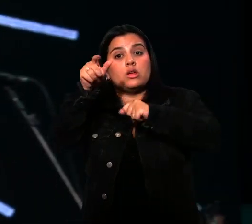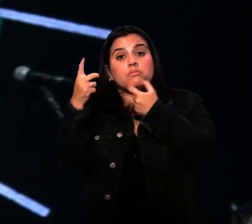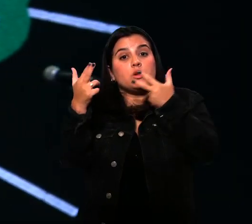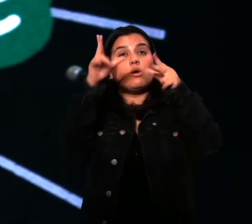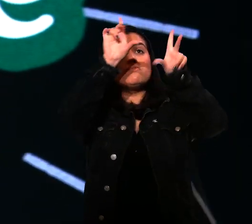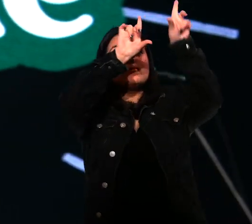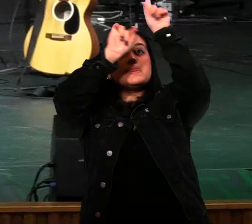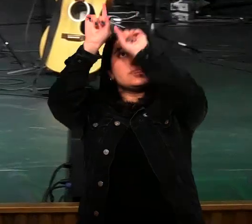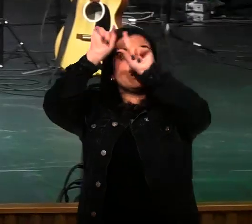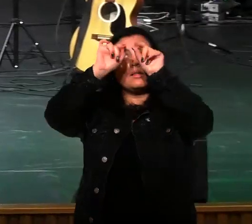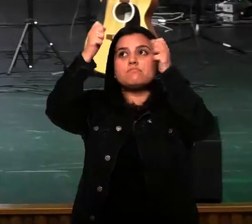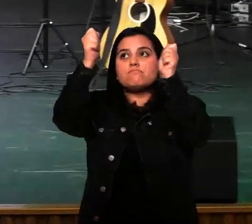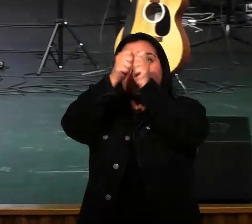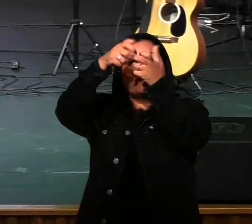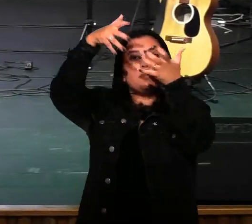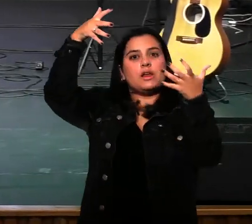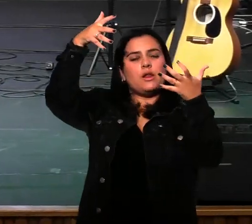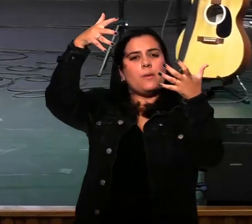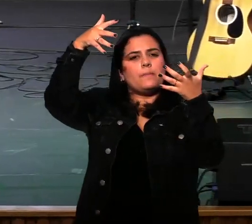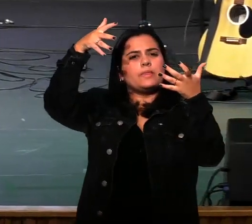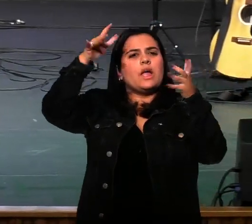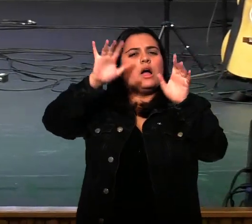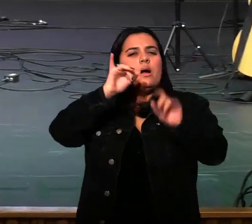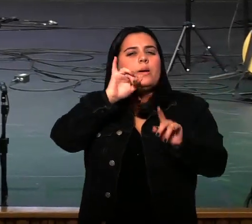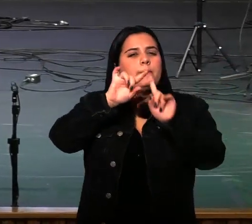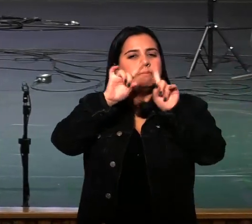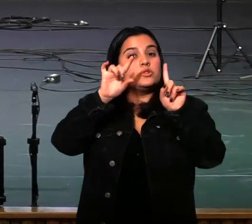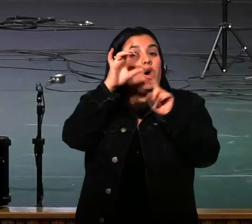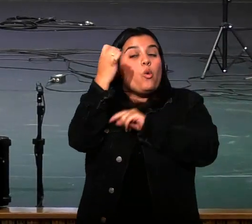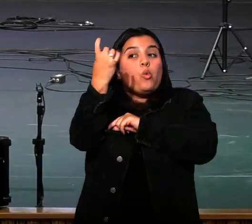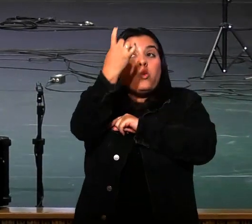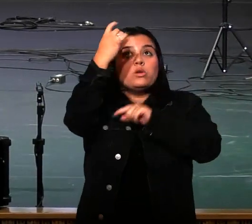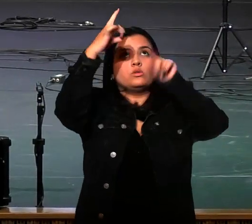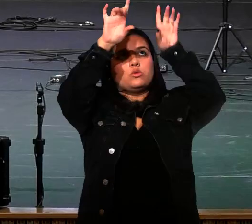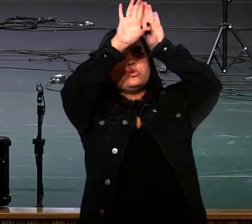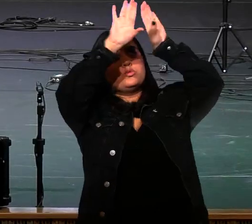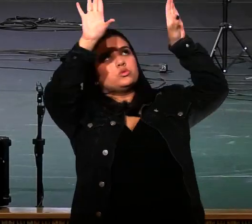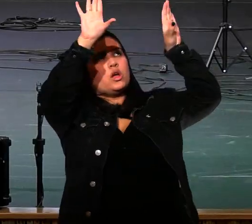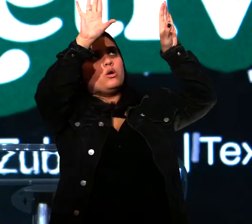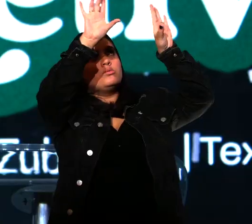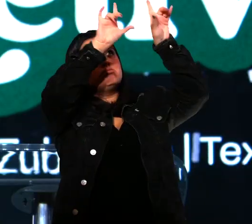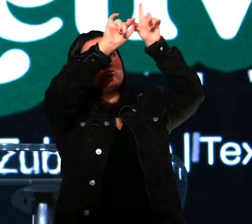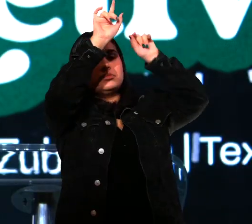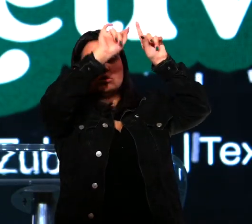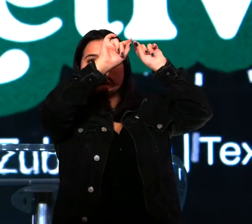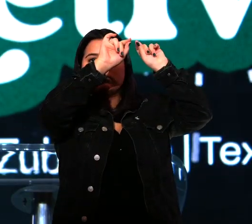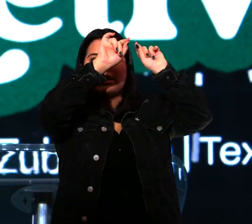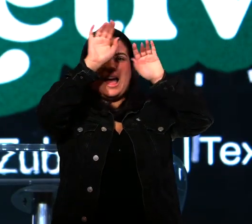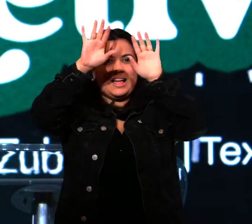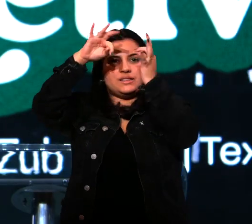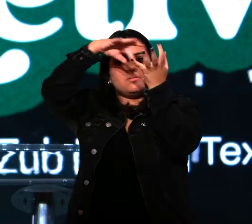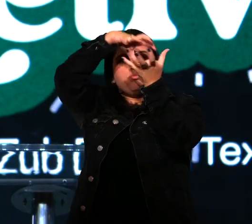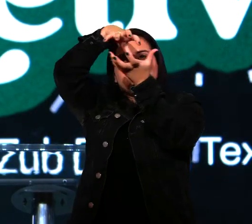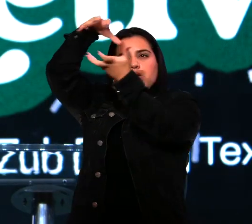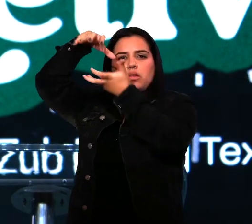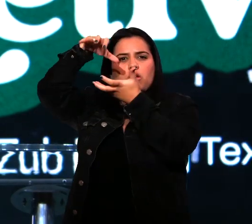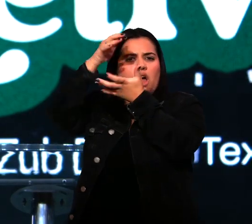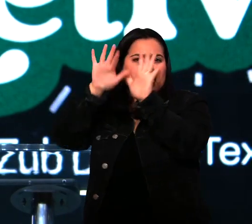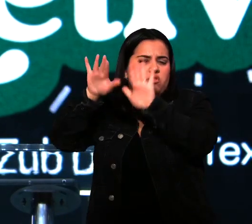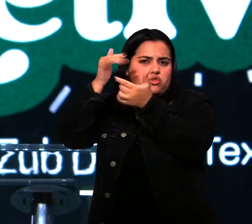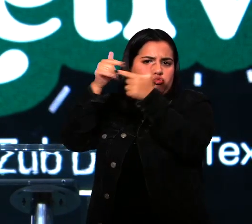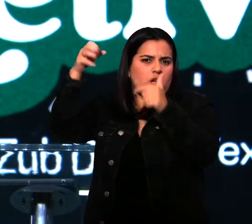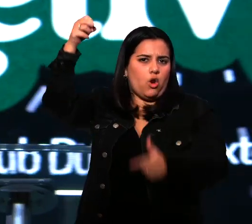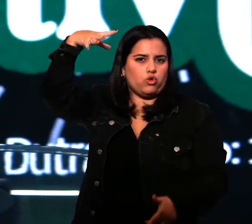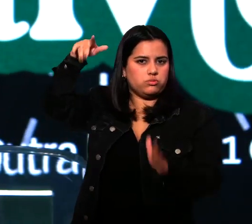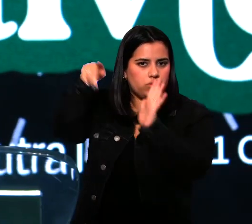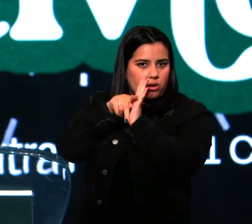ser celeste realmente tem luz própria, a não ser realmente as estrelas. Tem muita coisa que é planeta, está refletindo. Eu olho para esse texto e fico imaginando,